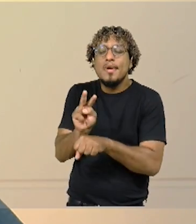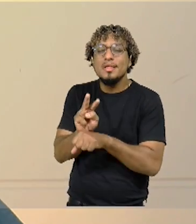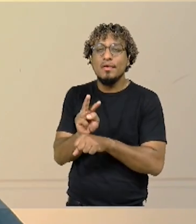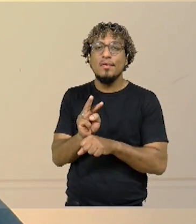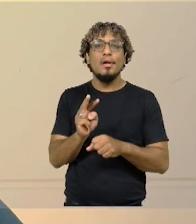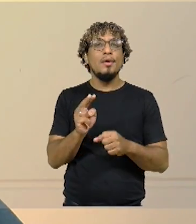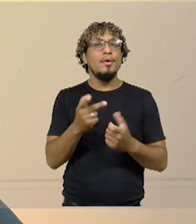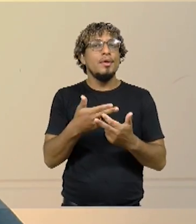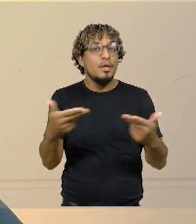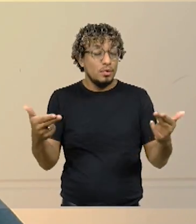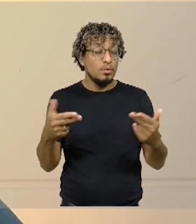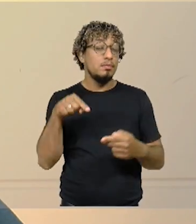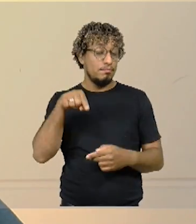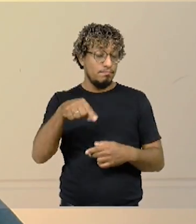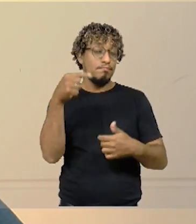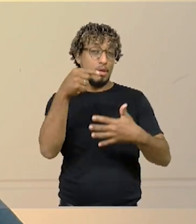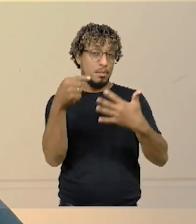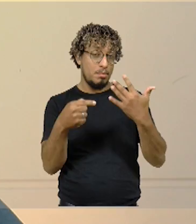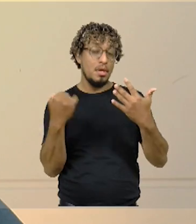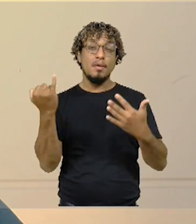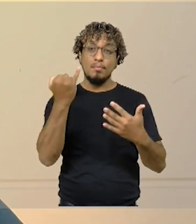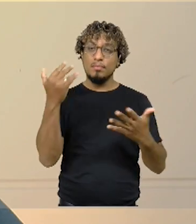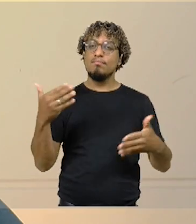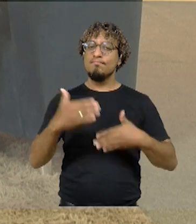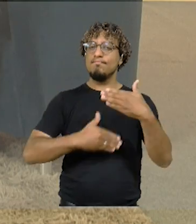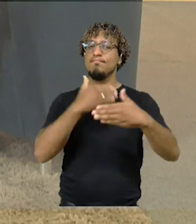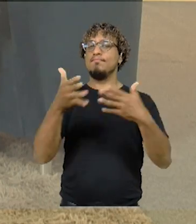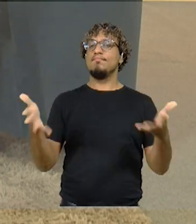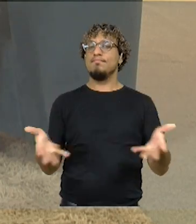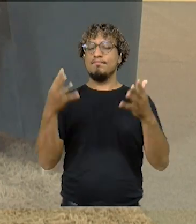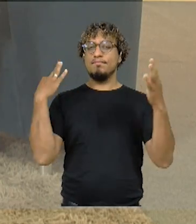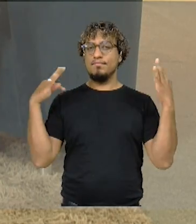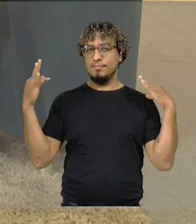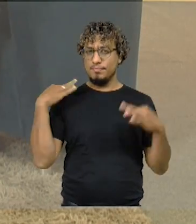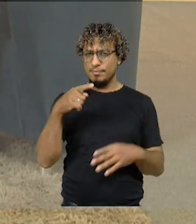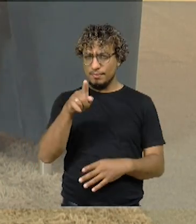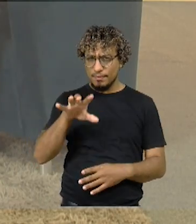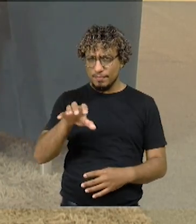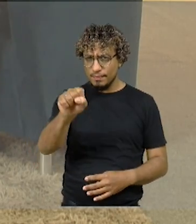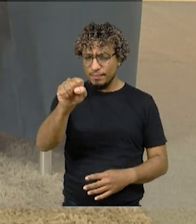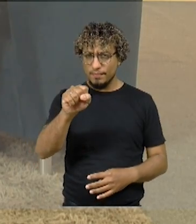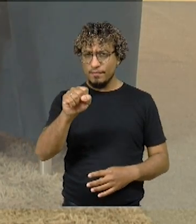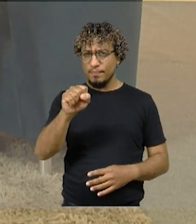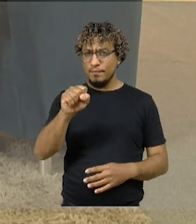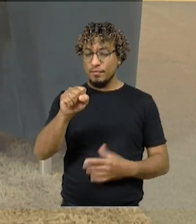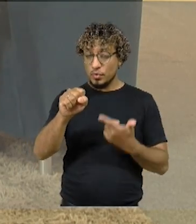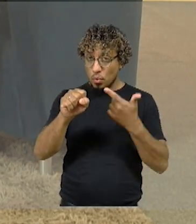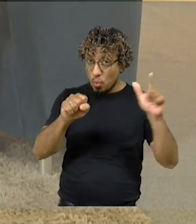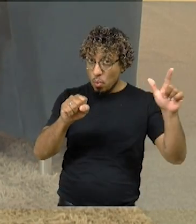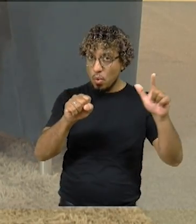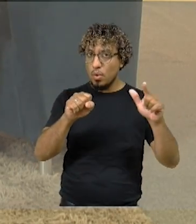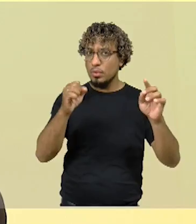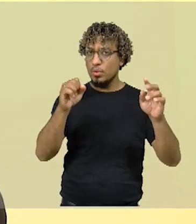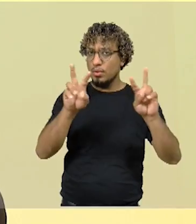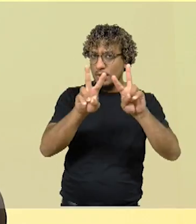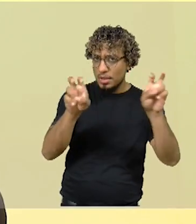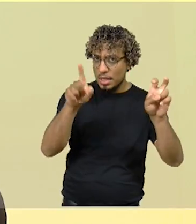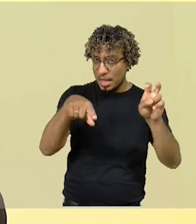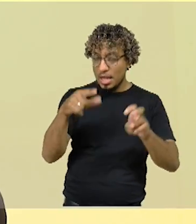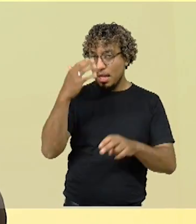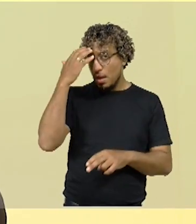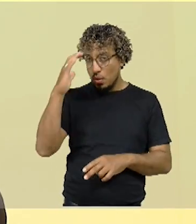infelizmente os rios estão poluídos, a gente tem que discutir a questão do saneamento, da infraestrutura, despoluição dos rios, garantir ali você